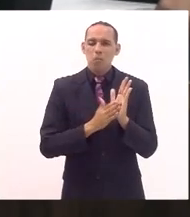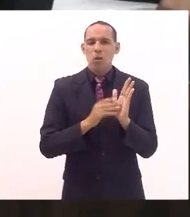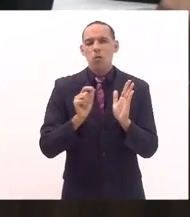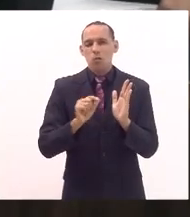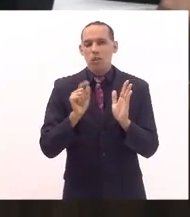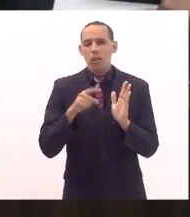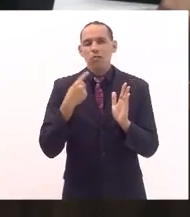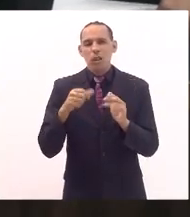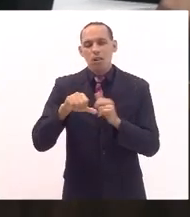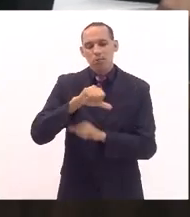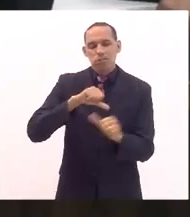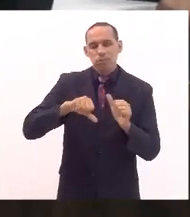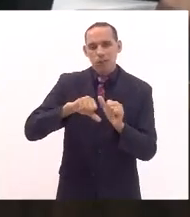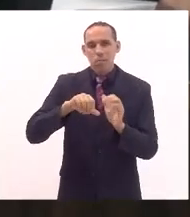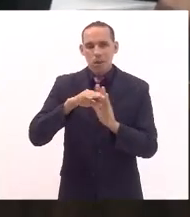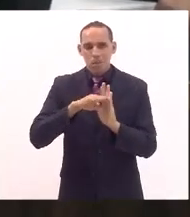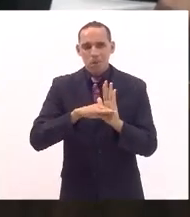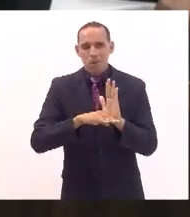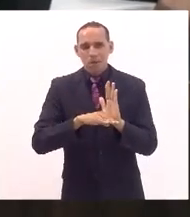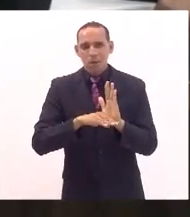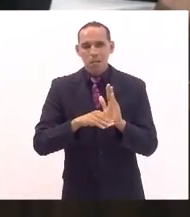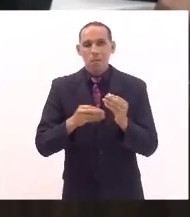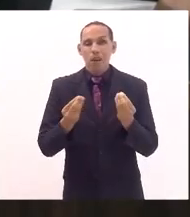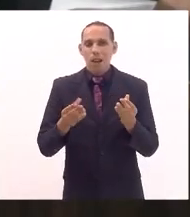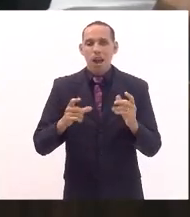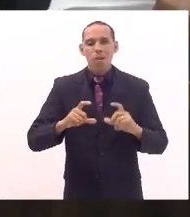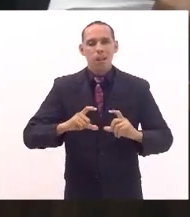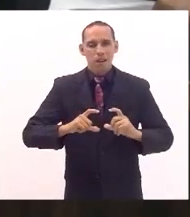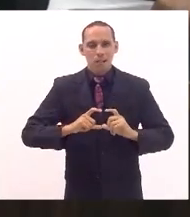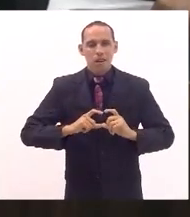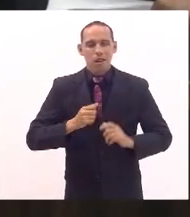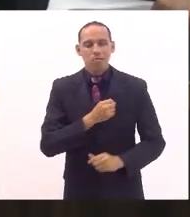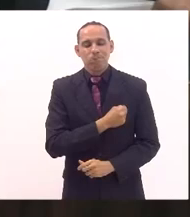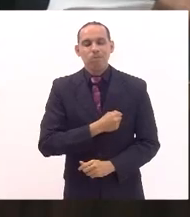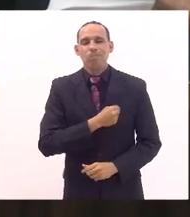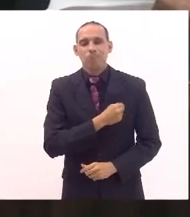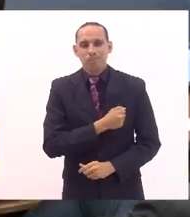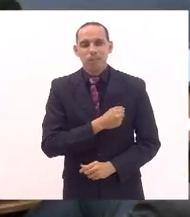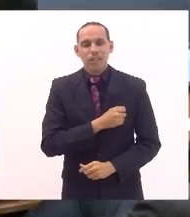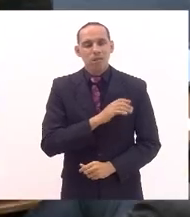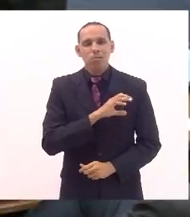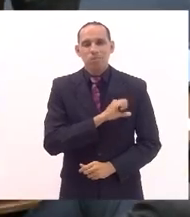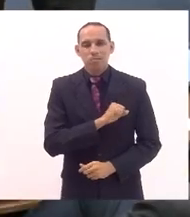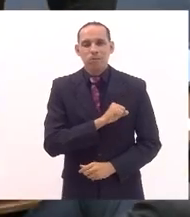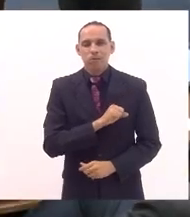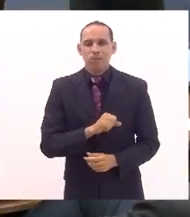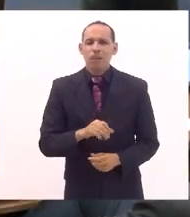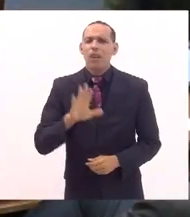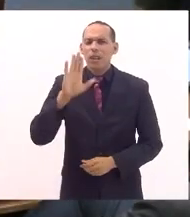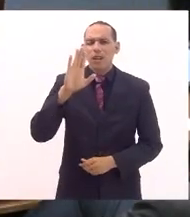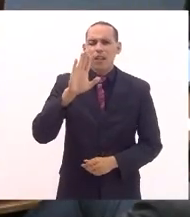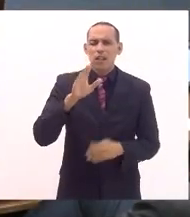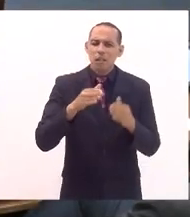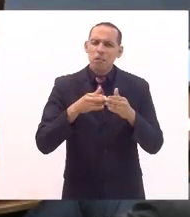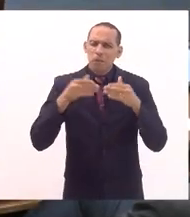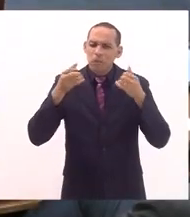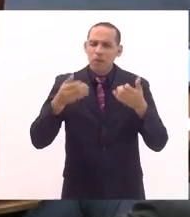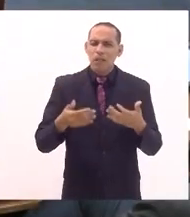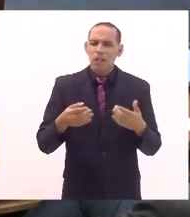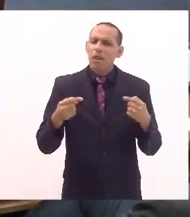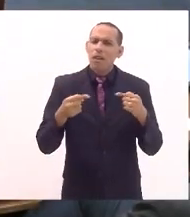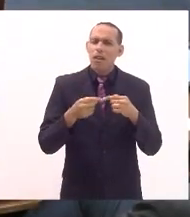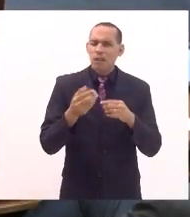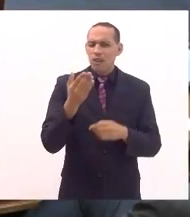possibilidade de nós invertemos em relação a medalha do nosso querido e saudoso Com certeza Apresente uma pelada podem a